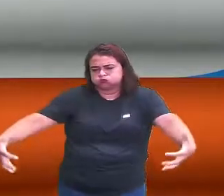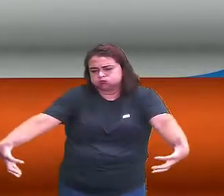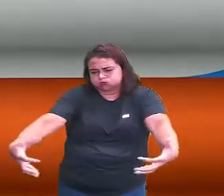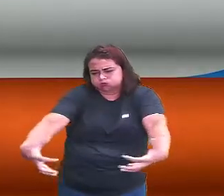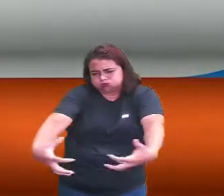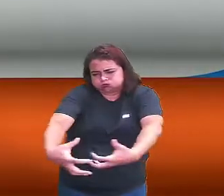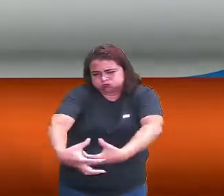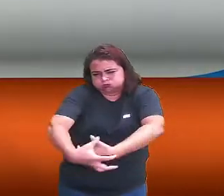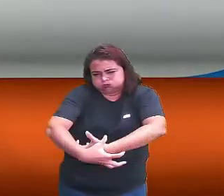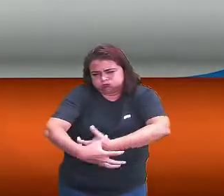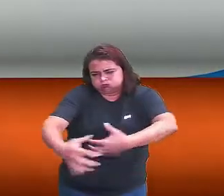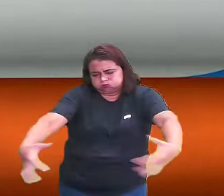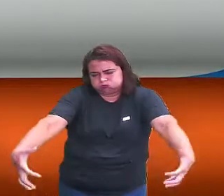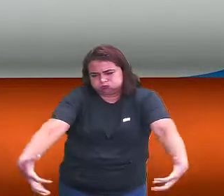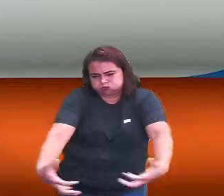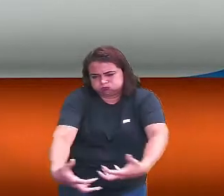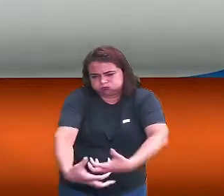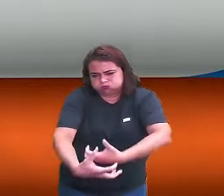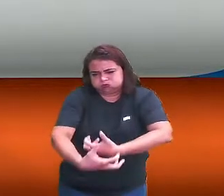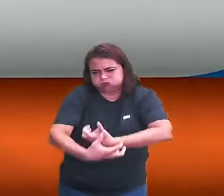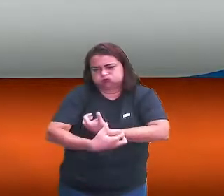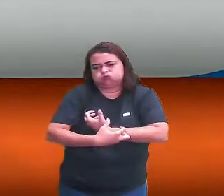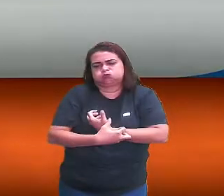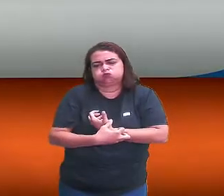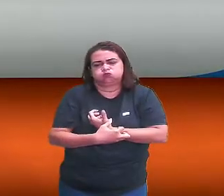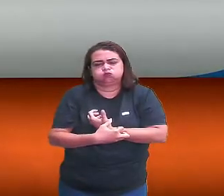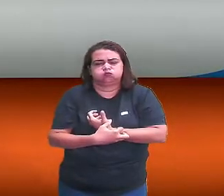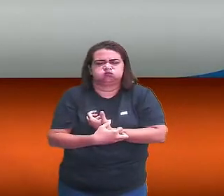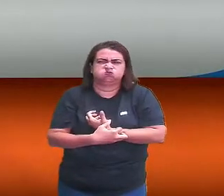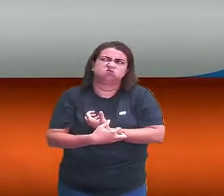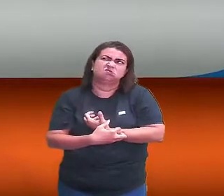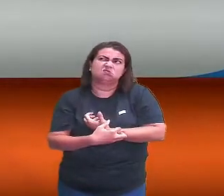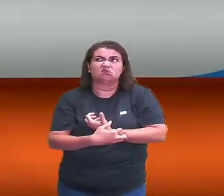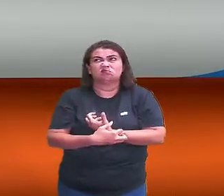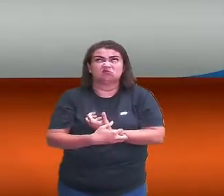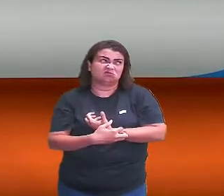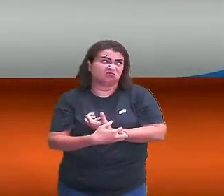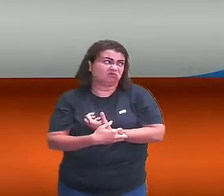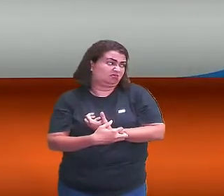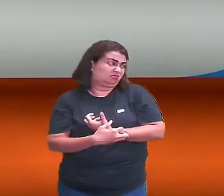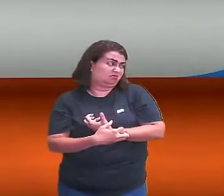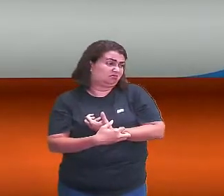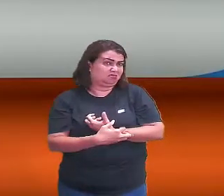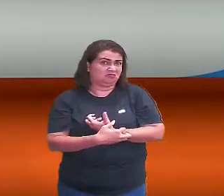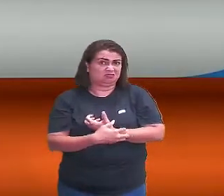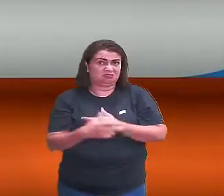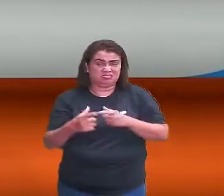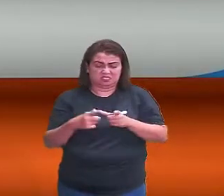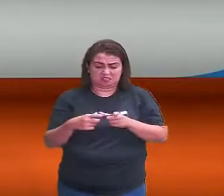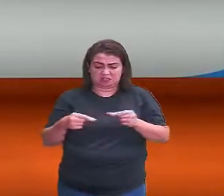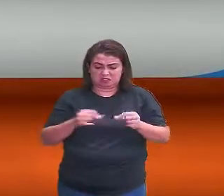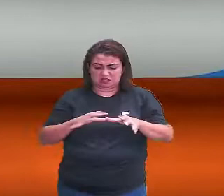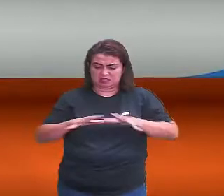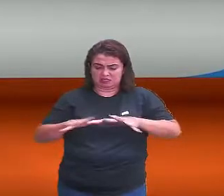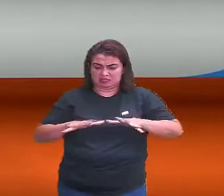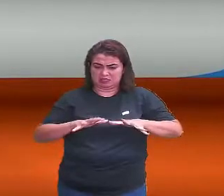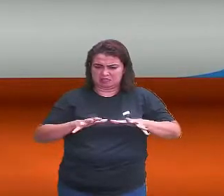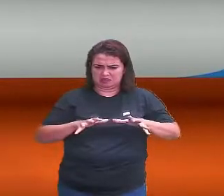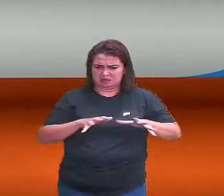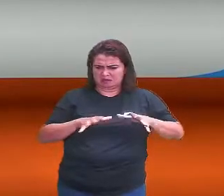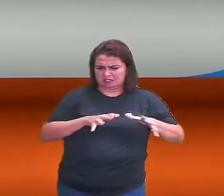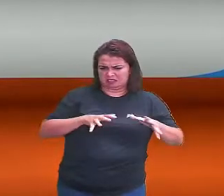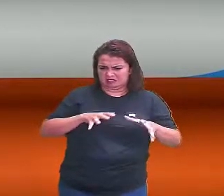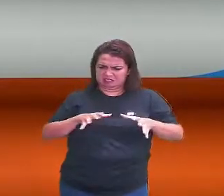Pegou o arbusto no colo, mas a coisa estava meio estranha, porque as folhas tremeram, as folhas